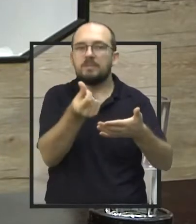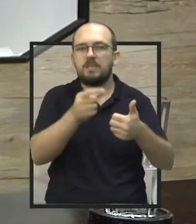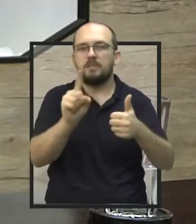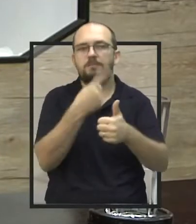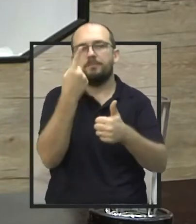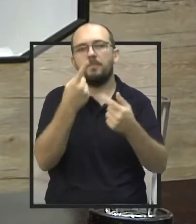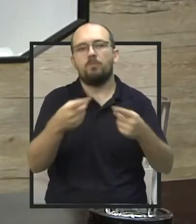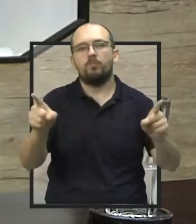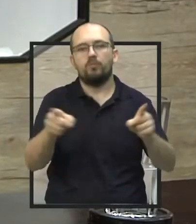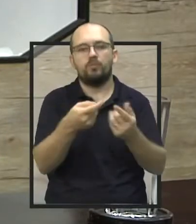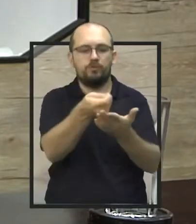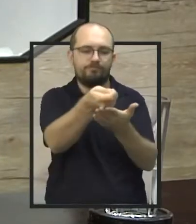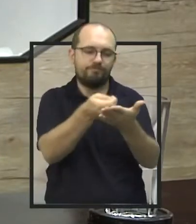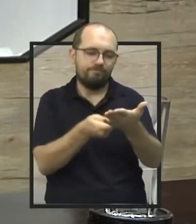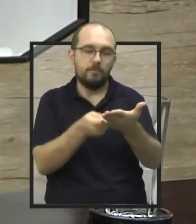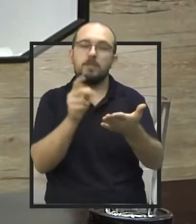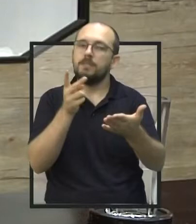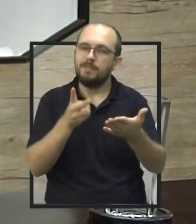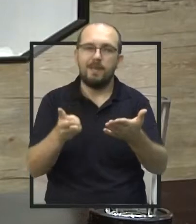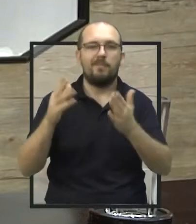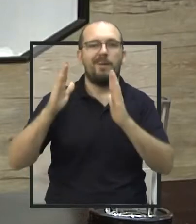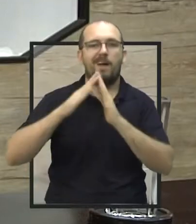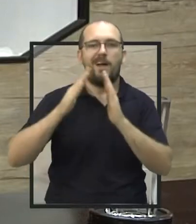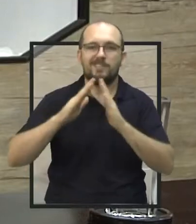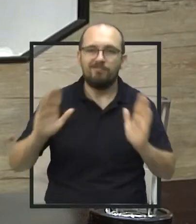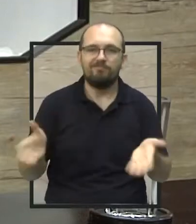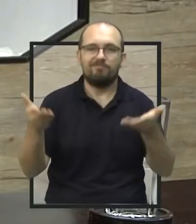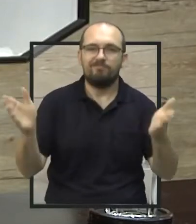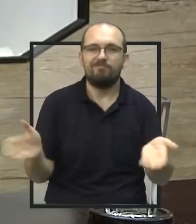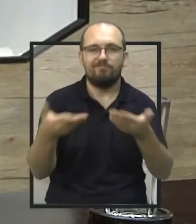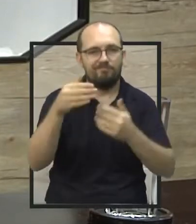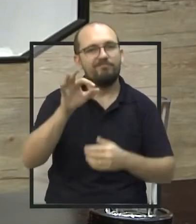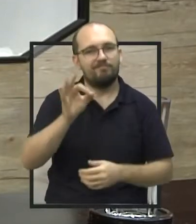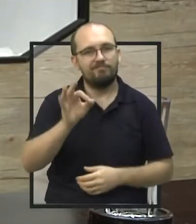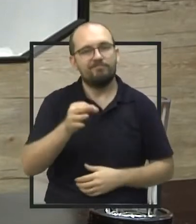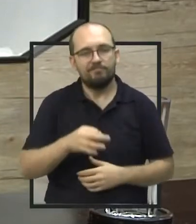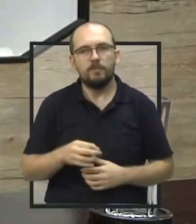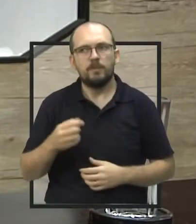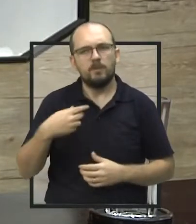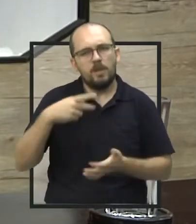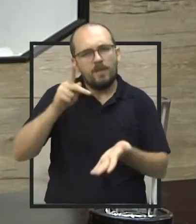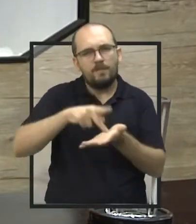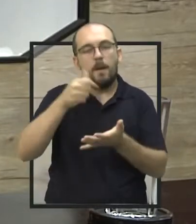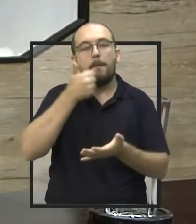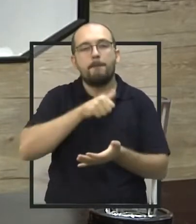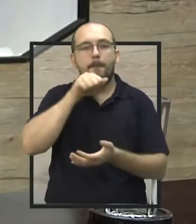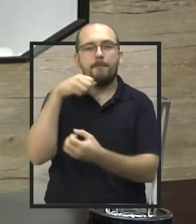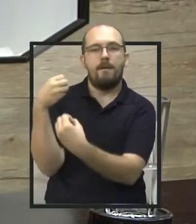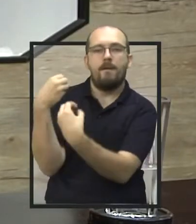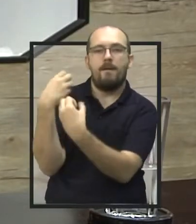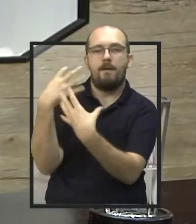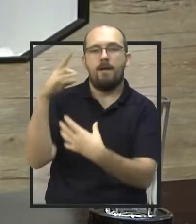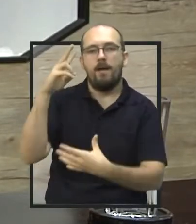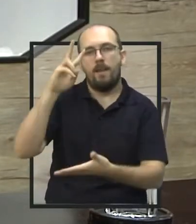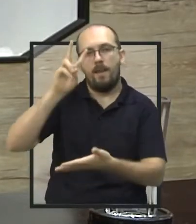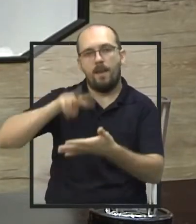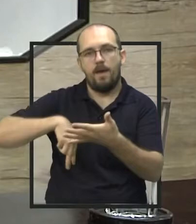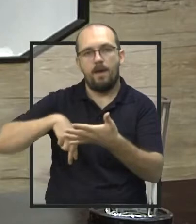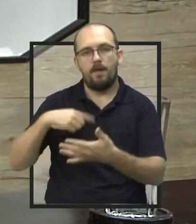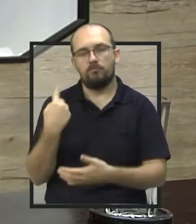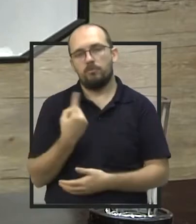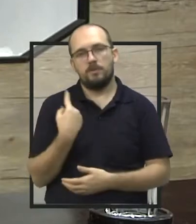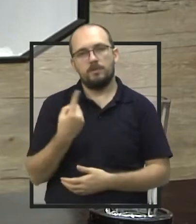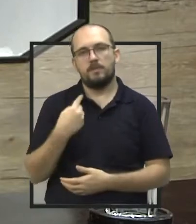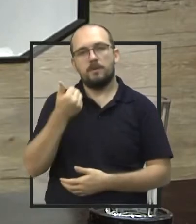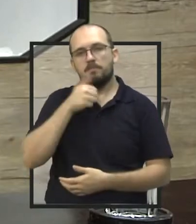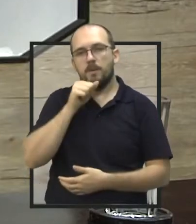outras lerem, né? As outras professoras lerem, foi um texto que rodou. Eu tinha 6 anos e ela me falou, nossa, você escreve super bem.